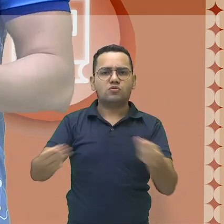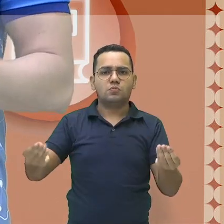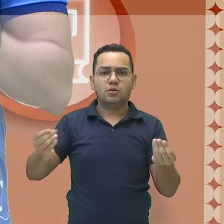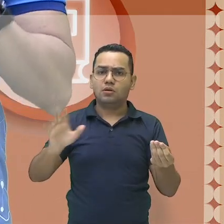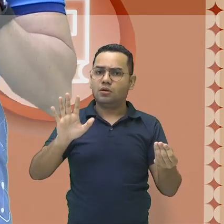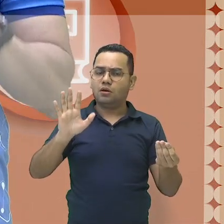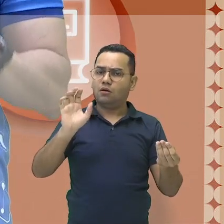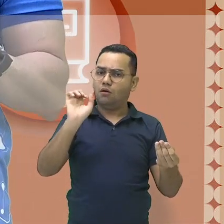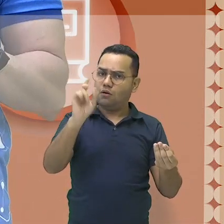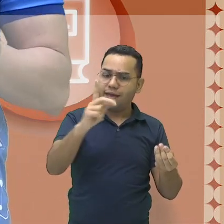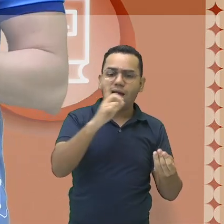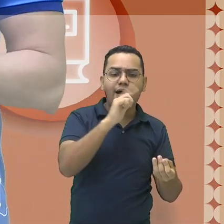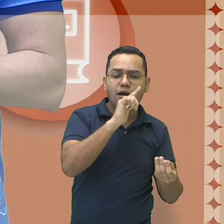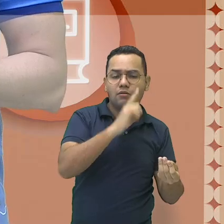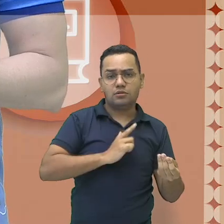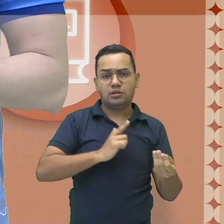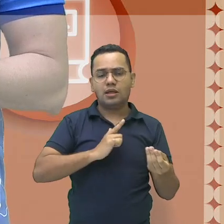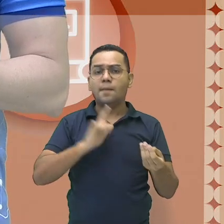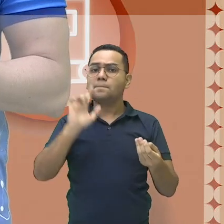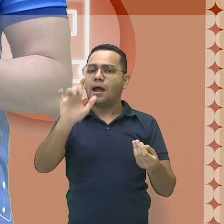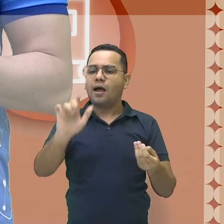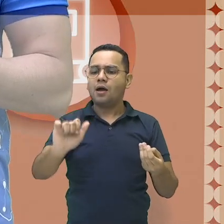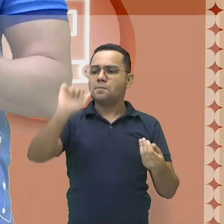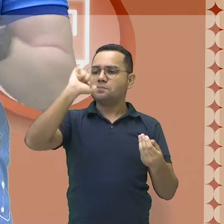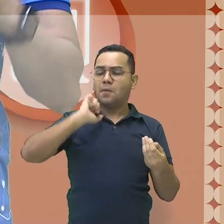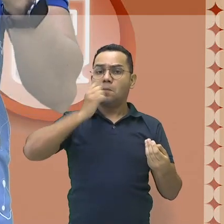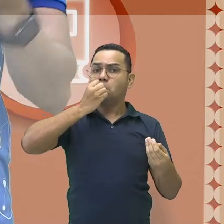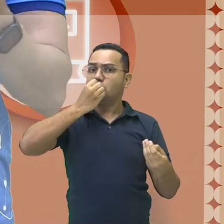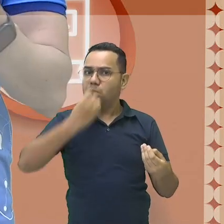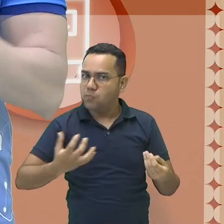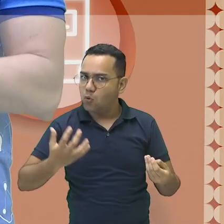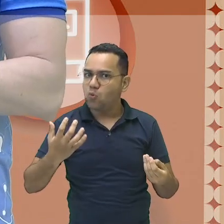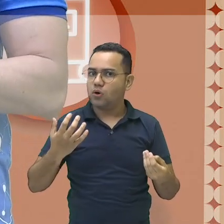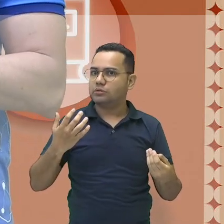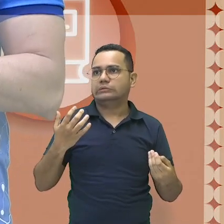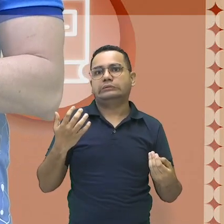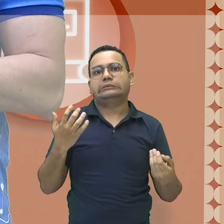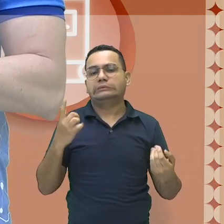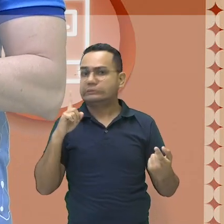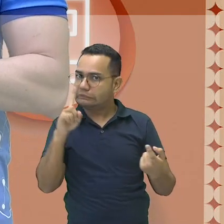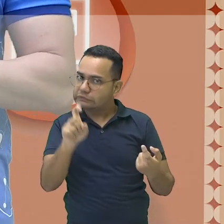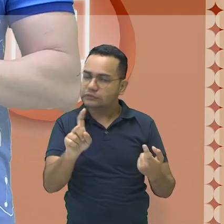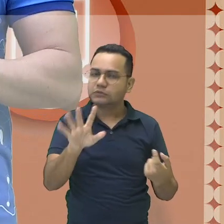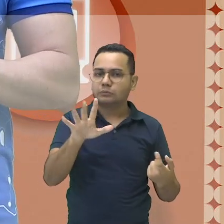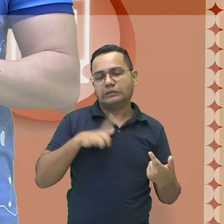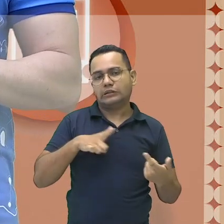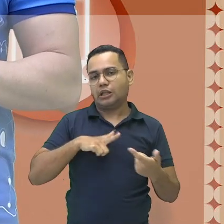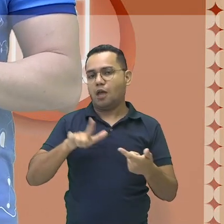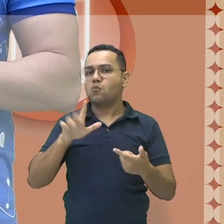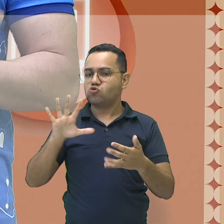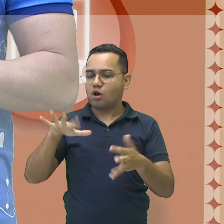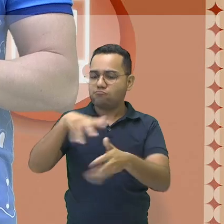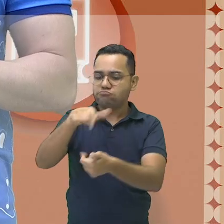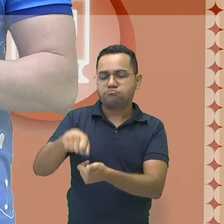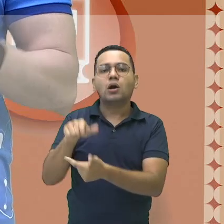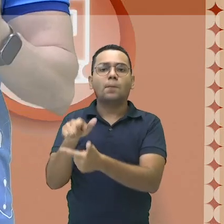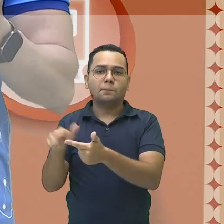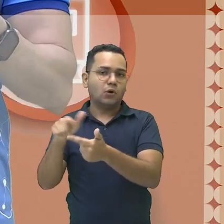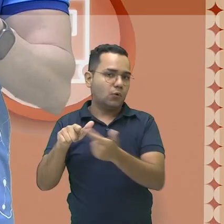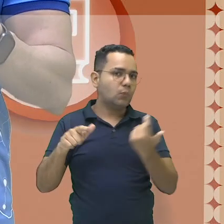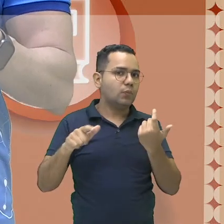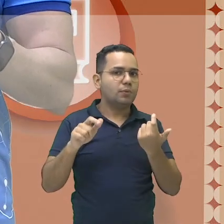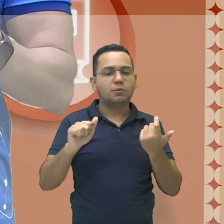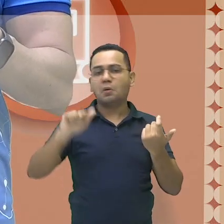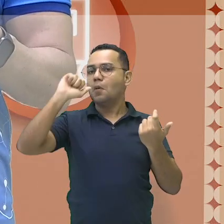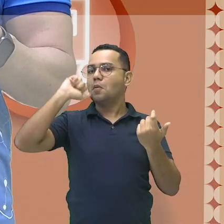né? Mas água potável pode ficar mais complicado, certo? E a gente já vive uma crise hídrica planetária. Poluição. A gente polui, tá?